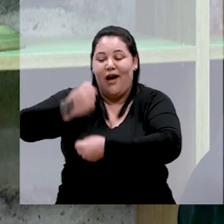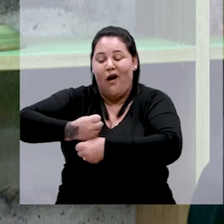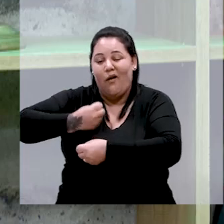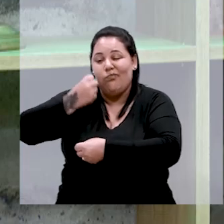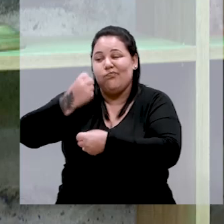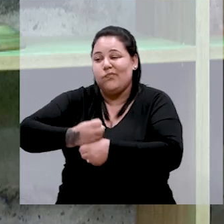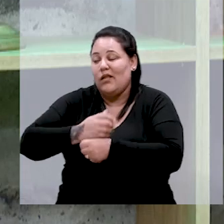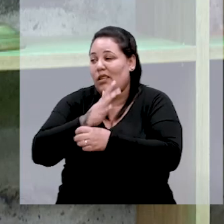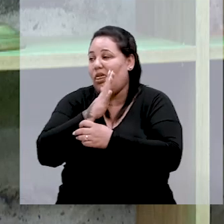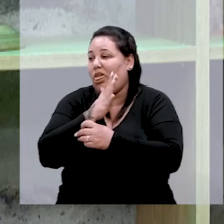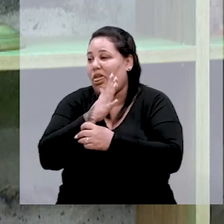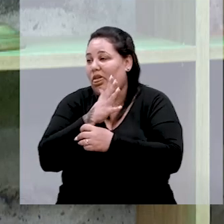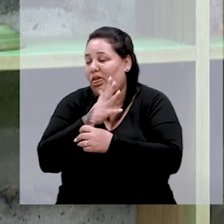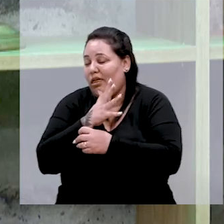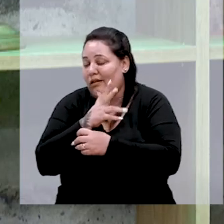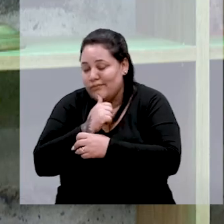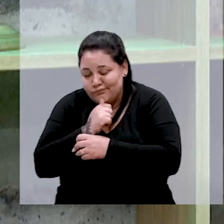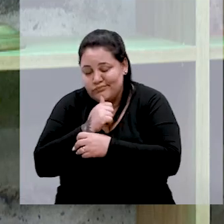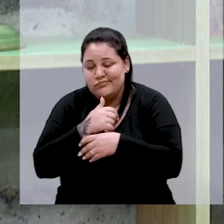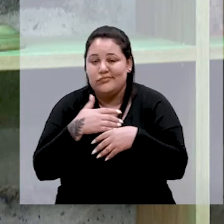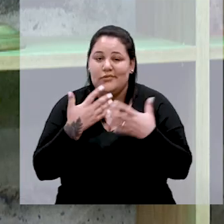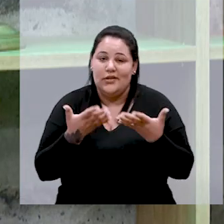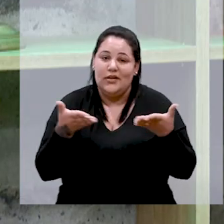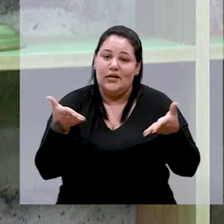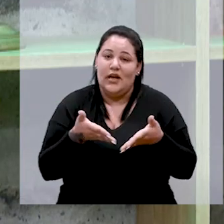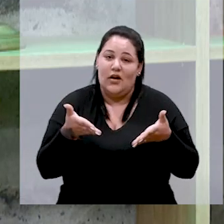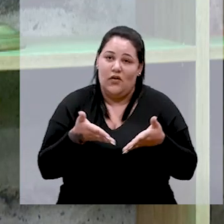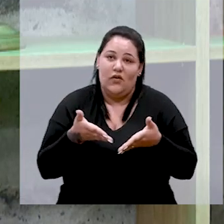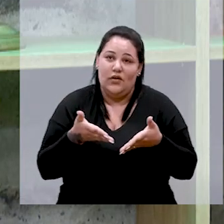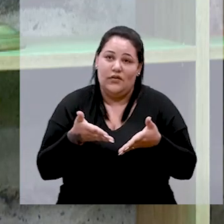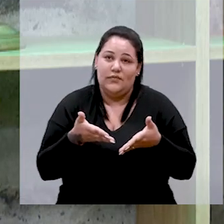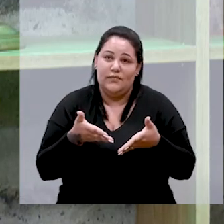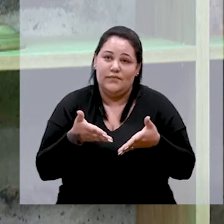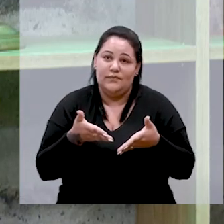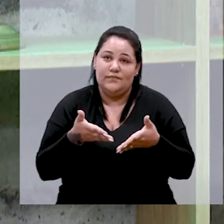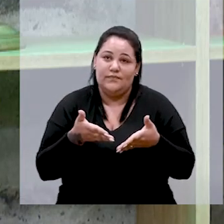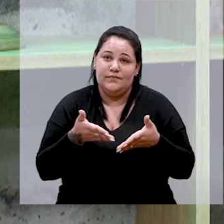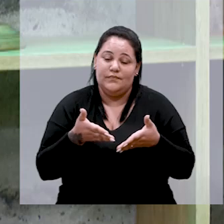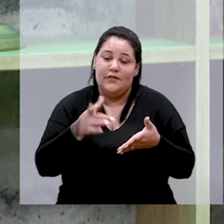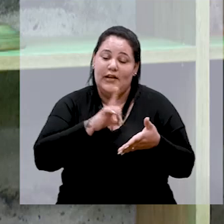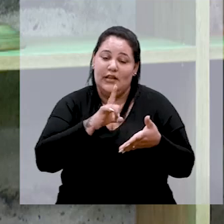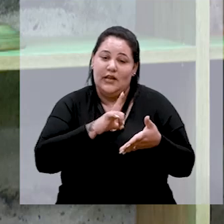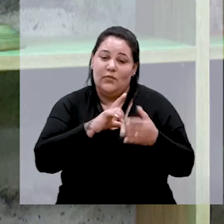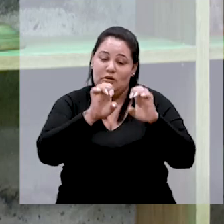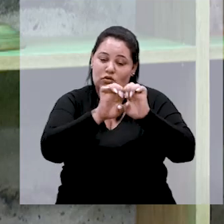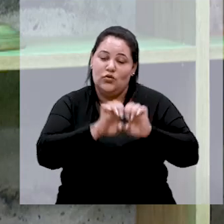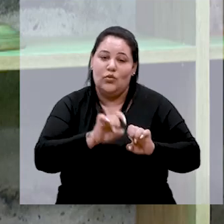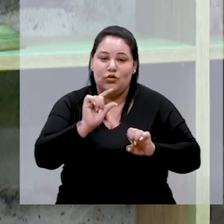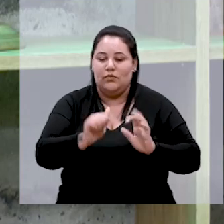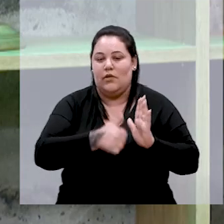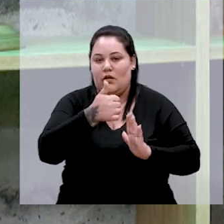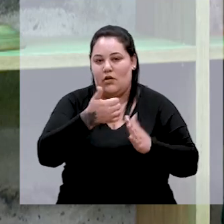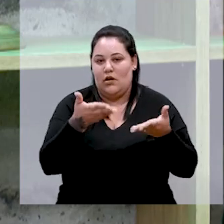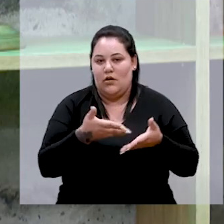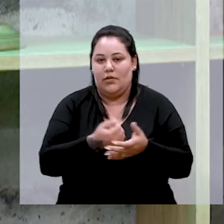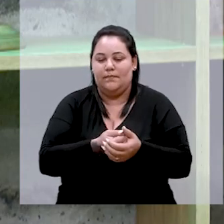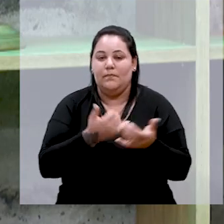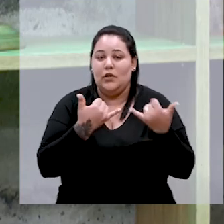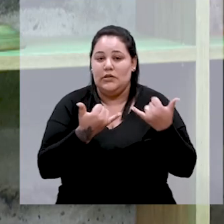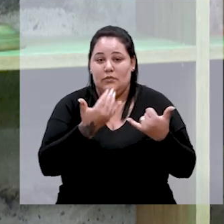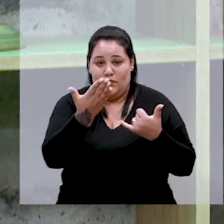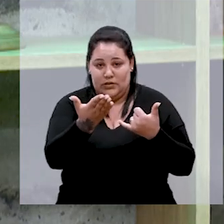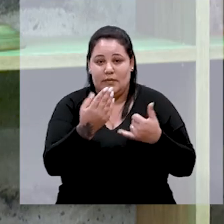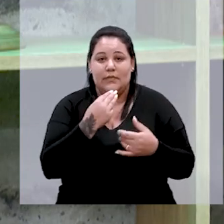obras vinham se alongando há muito tempo e agora tudo indica que se chegará a termo numa situação um pouco melhor. Inclusive, o cara, vamos